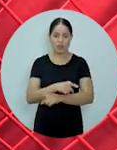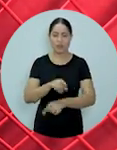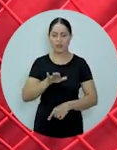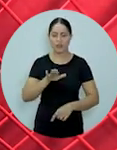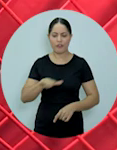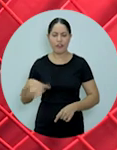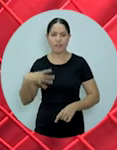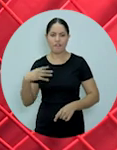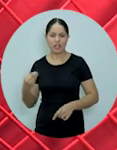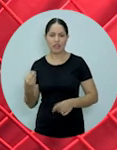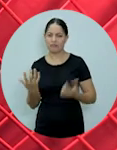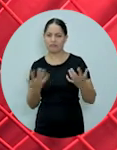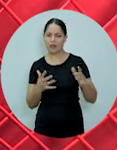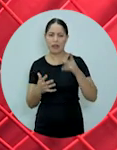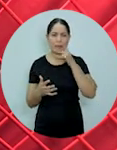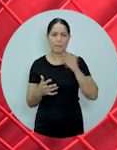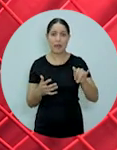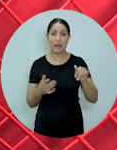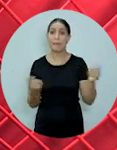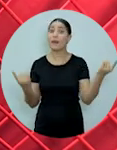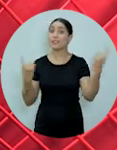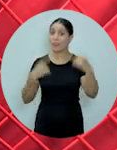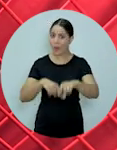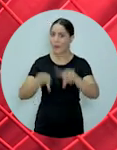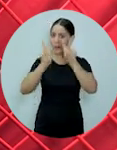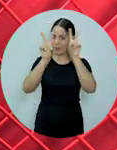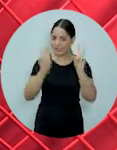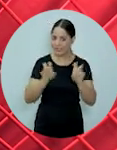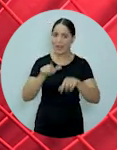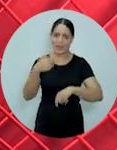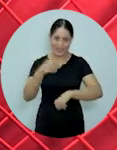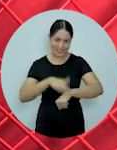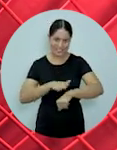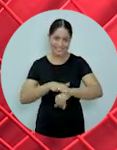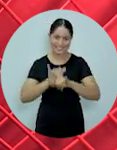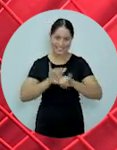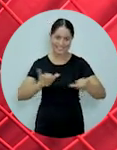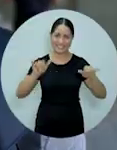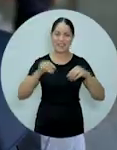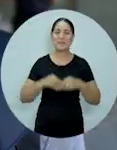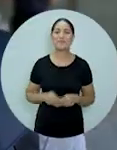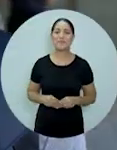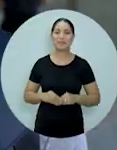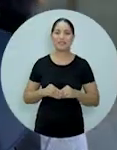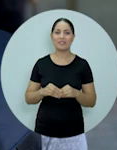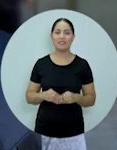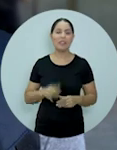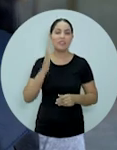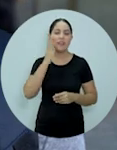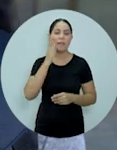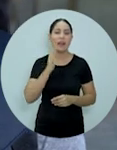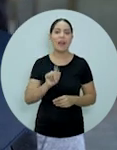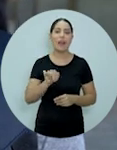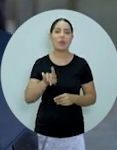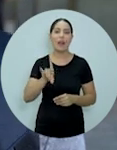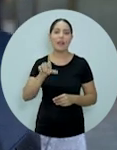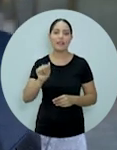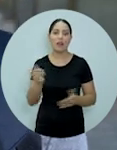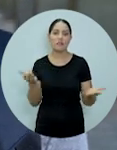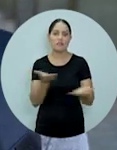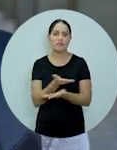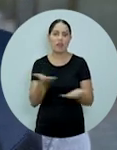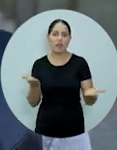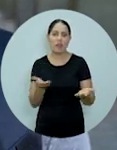inverso. Filho abandonando o pai. Mas isso é uma outra conversa para um outro momento. Eu queria saber se a guarda compartilhada